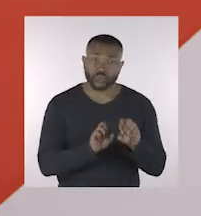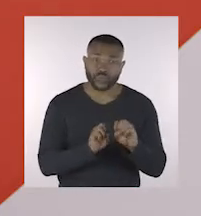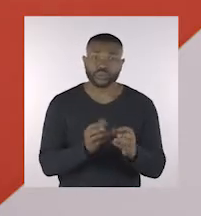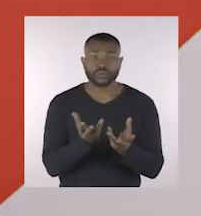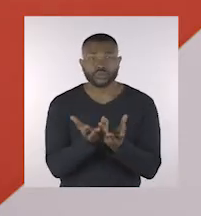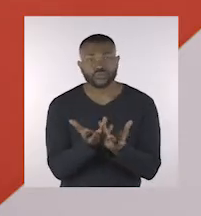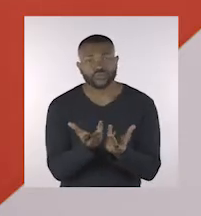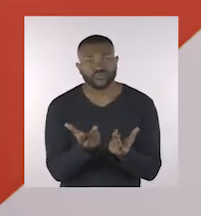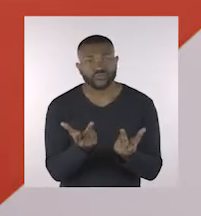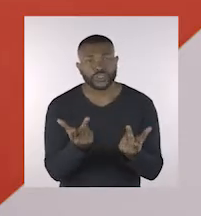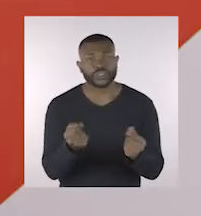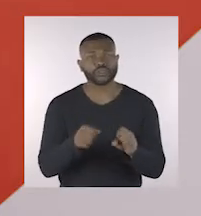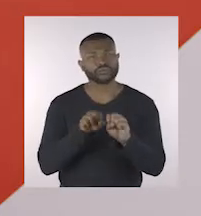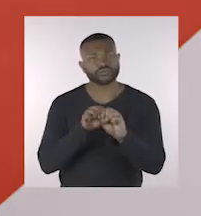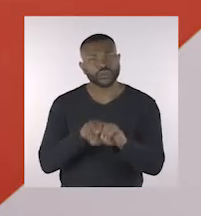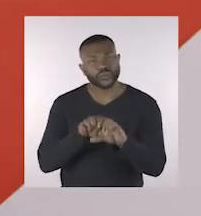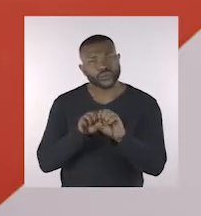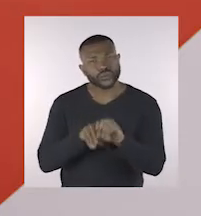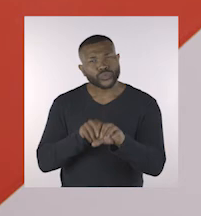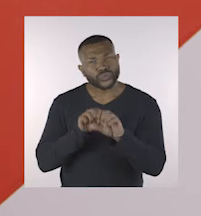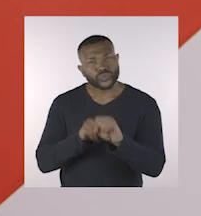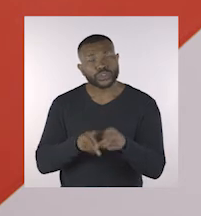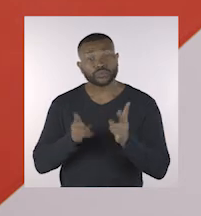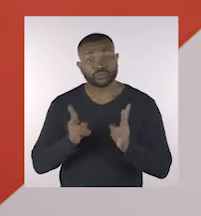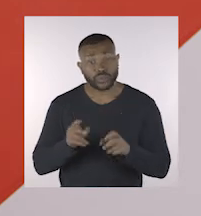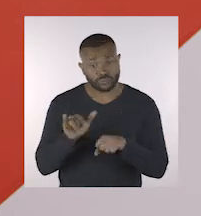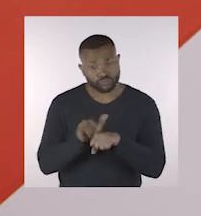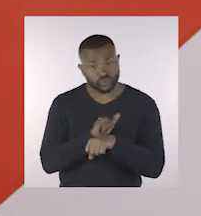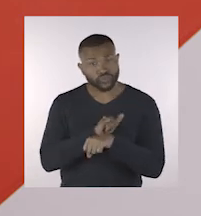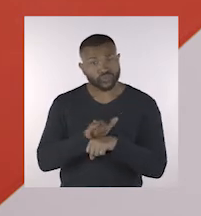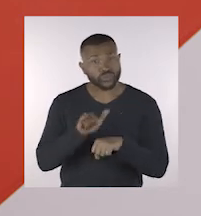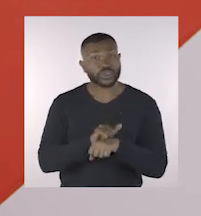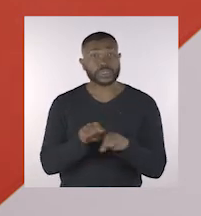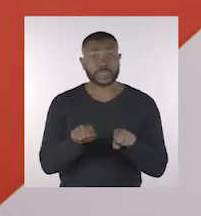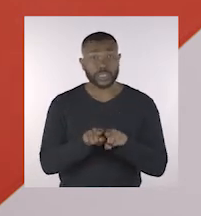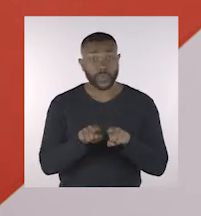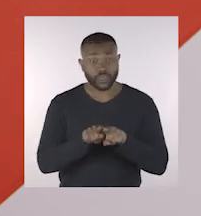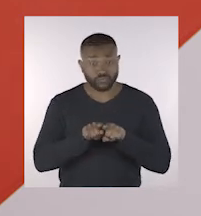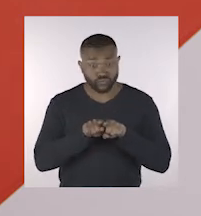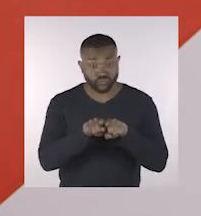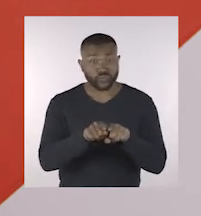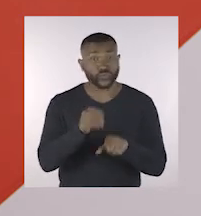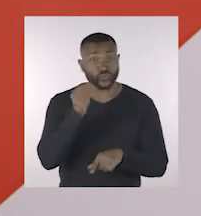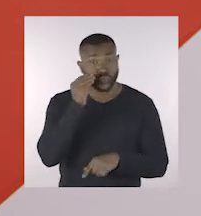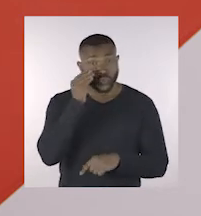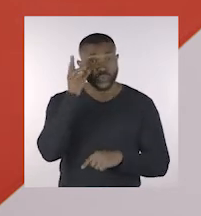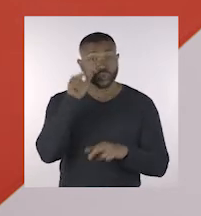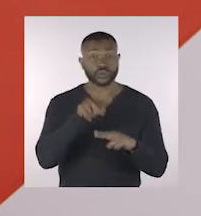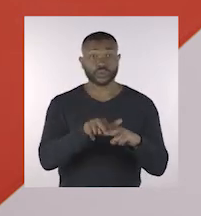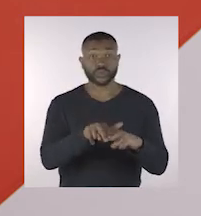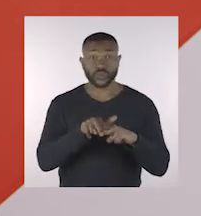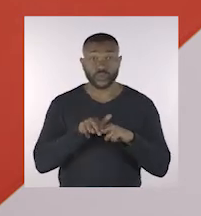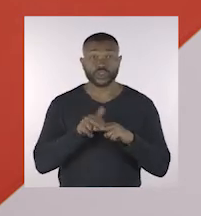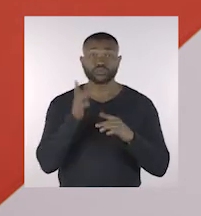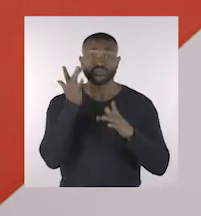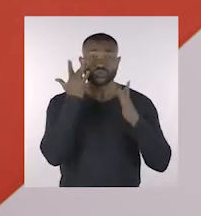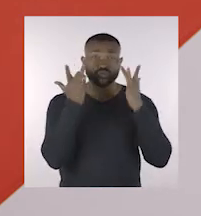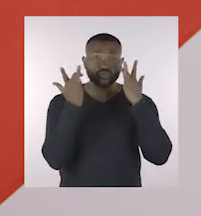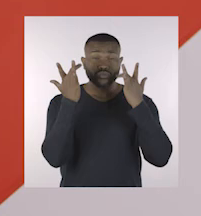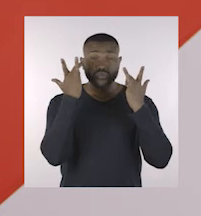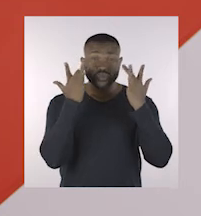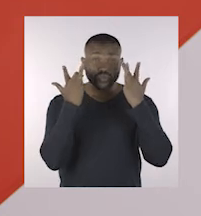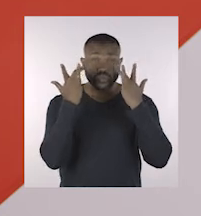de qualidade mas que essa educação ela perpassa ela tem que ser articulado também com cultura por isso da